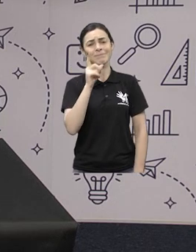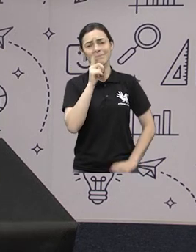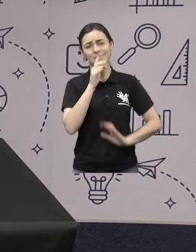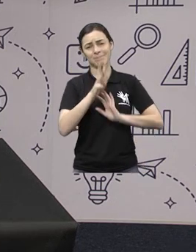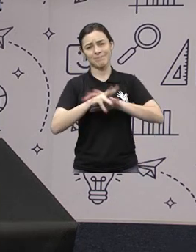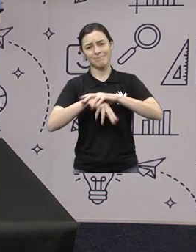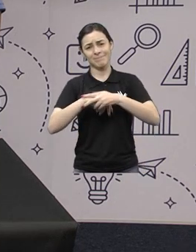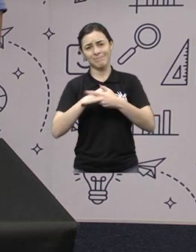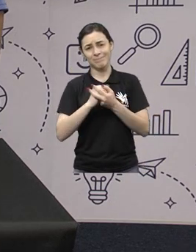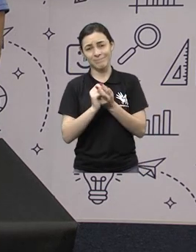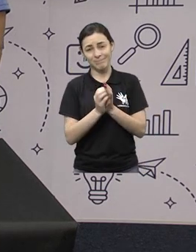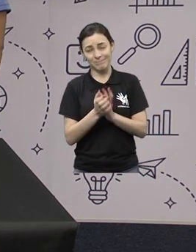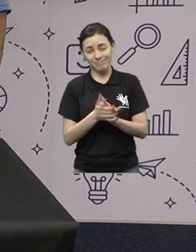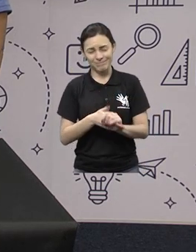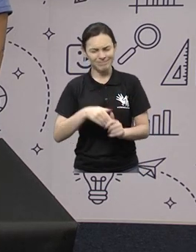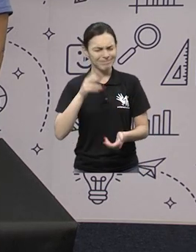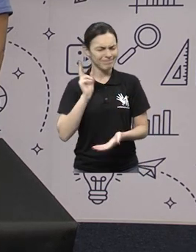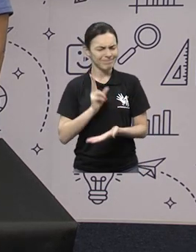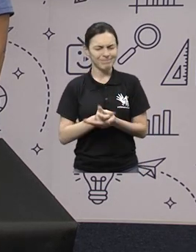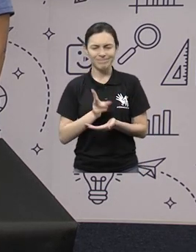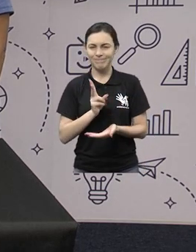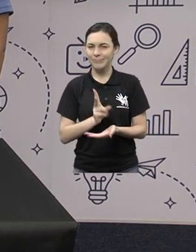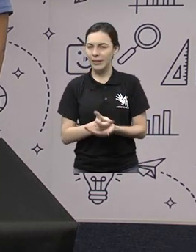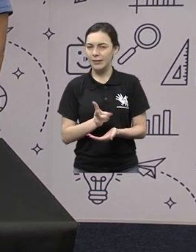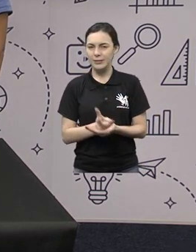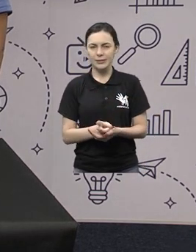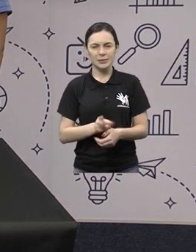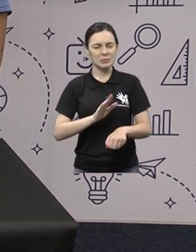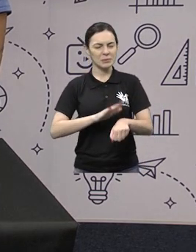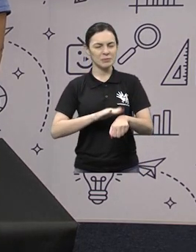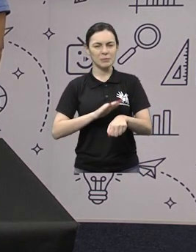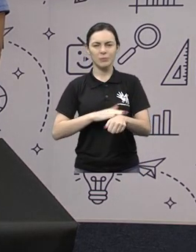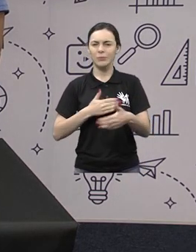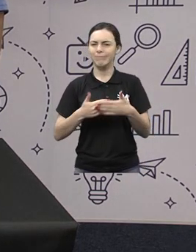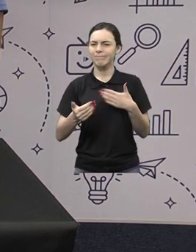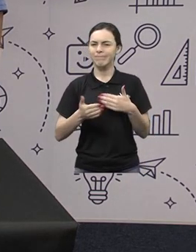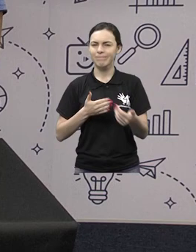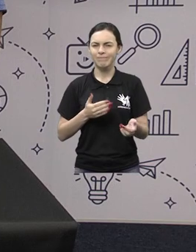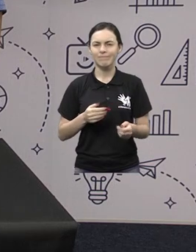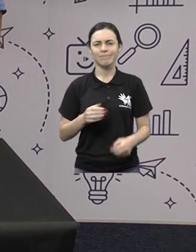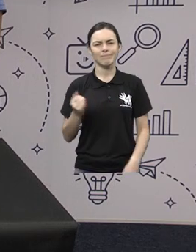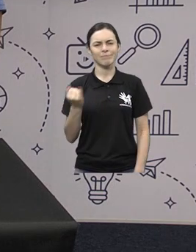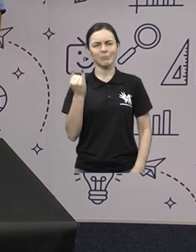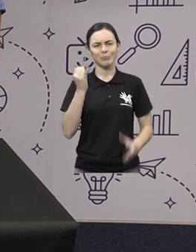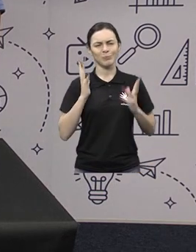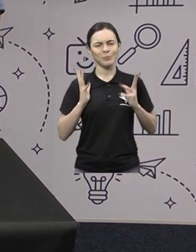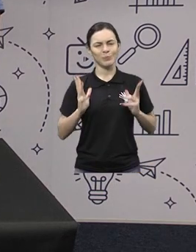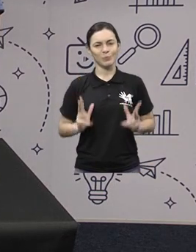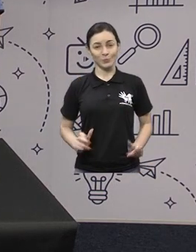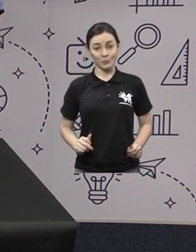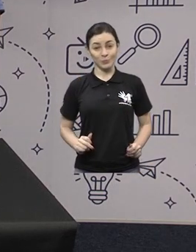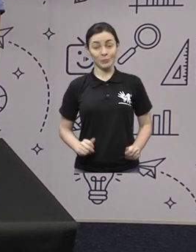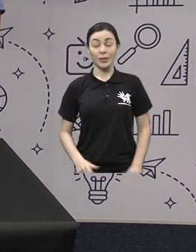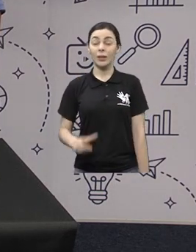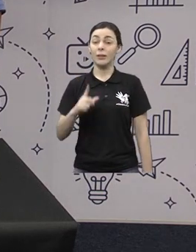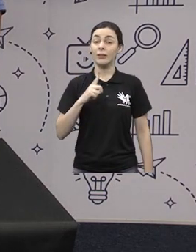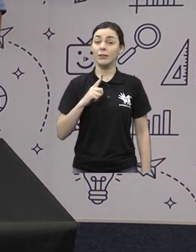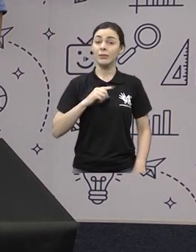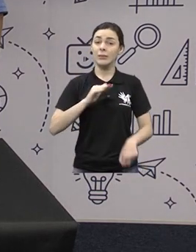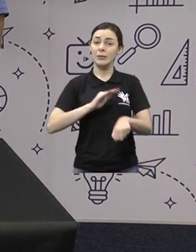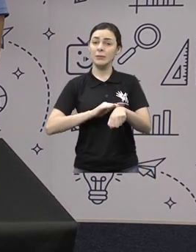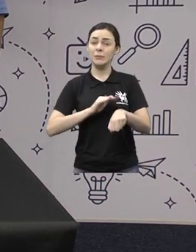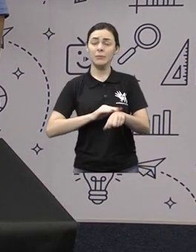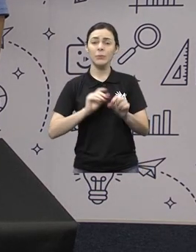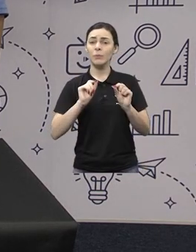atitude de lavar as mãos sempre, tá? Em todos os momentos, higienizar bem as nossas mãos. Mas vai